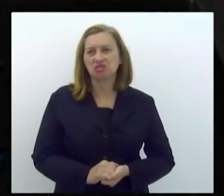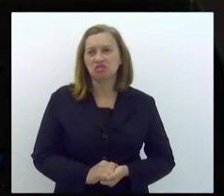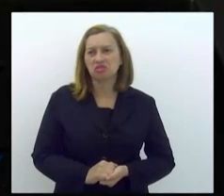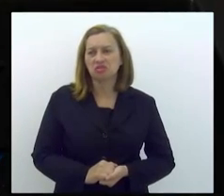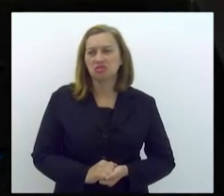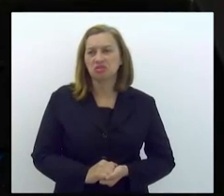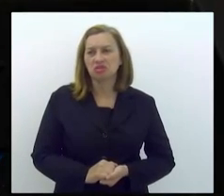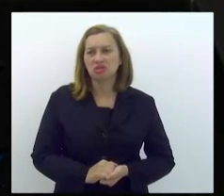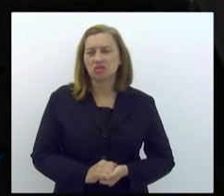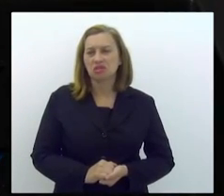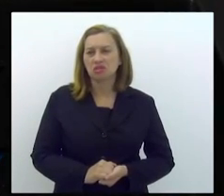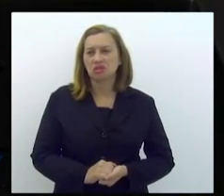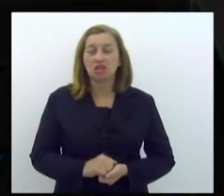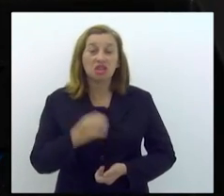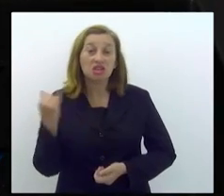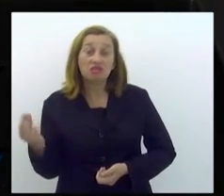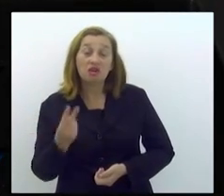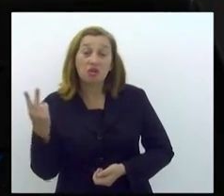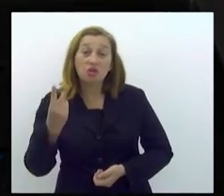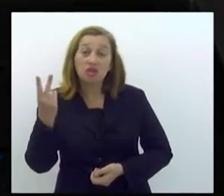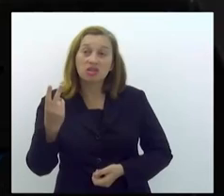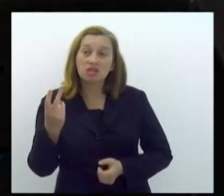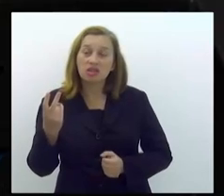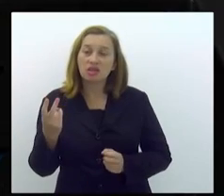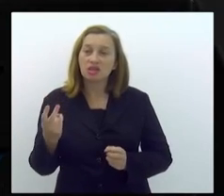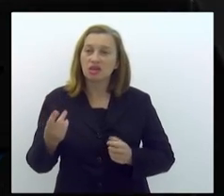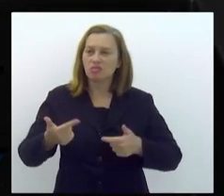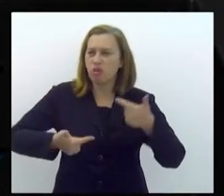O Confronto que prioriza